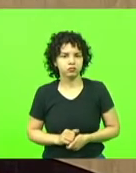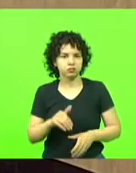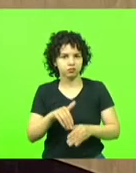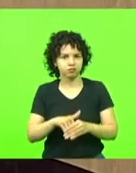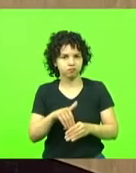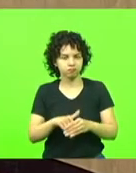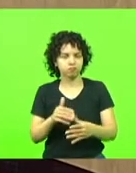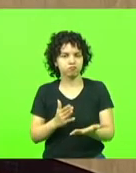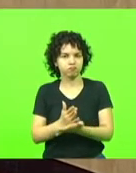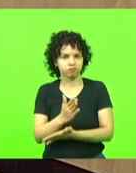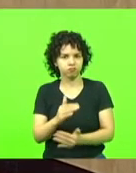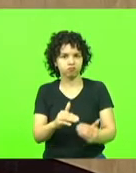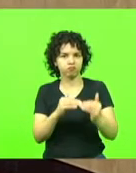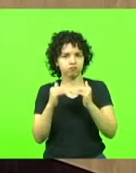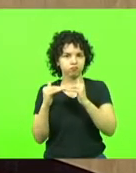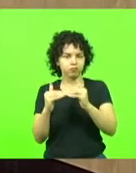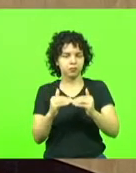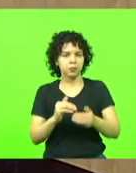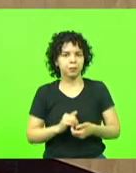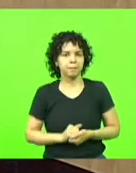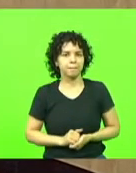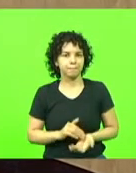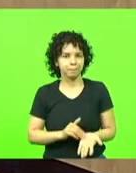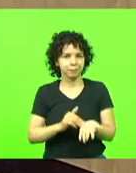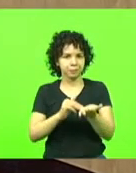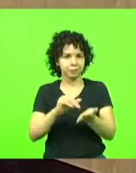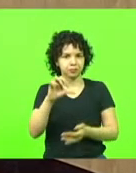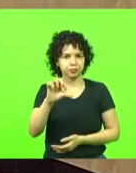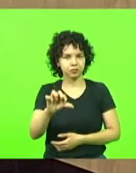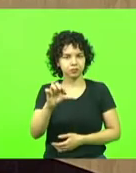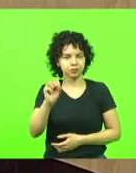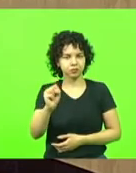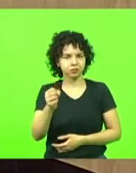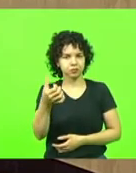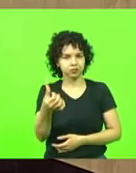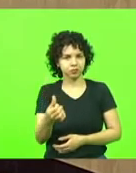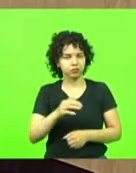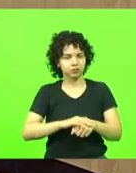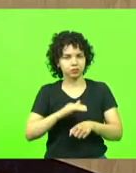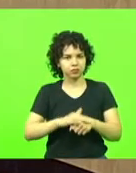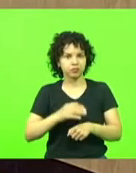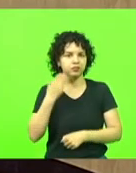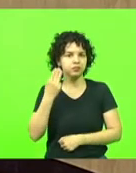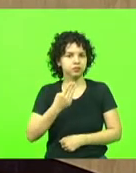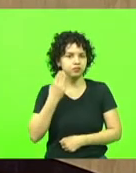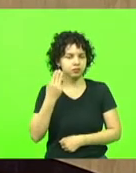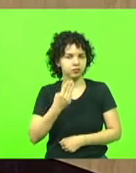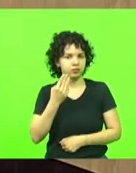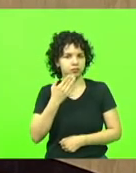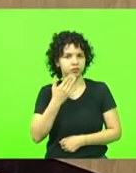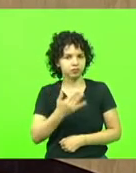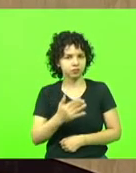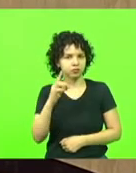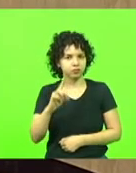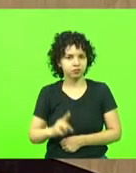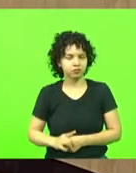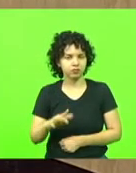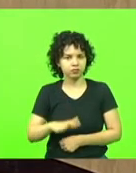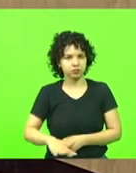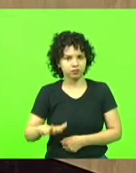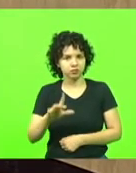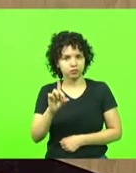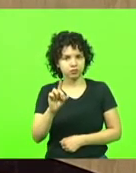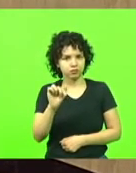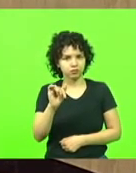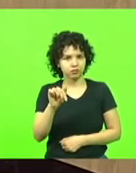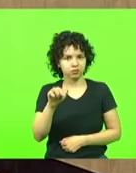Aprovado por unanimidade. Moção número 986, deputado Márcio Machado, apelando ao diretor-geral do DENIT pela